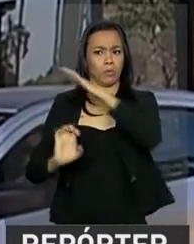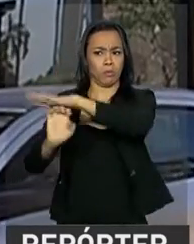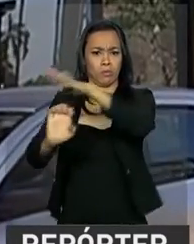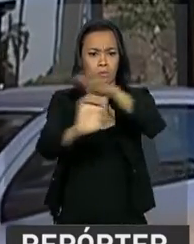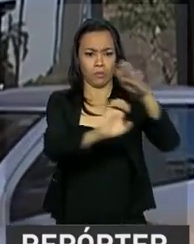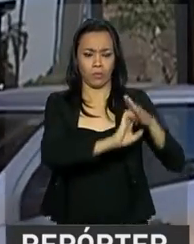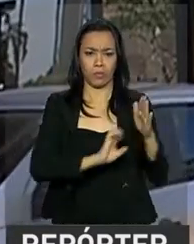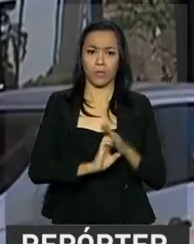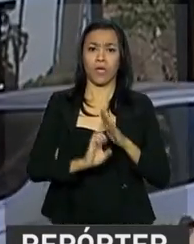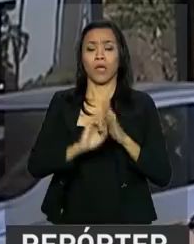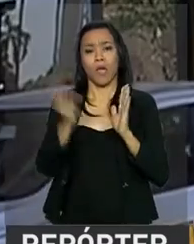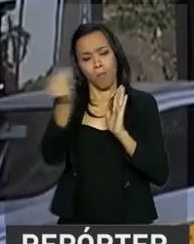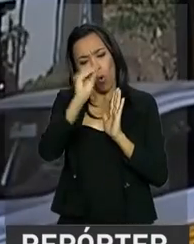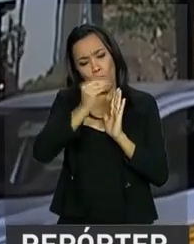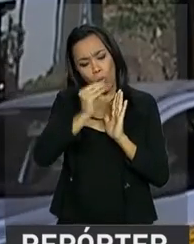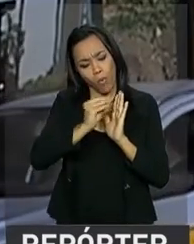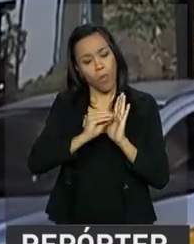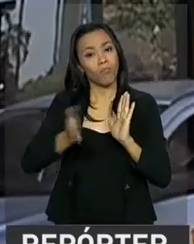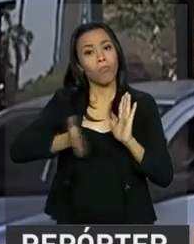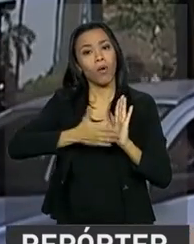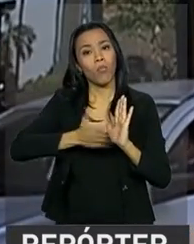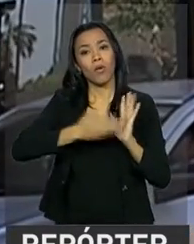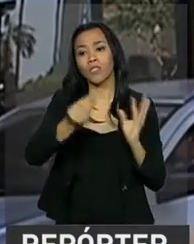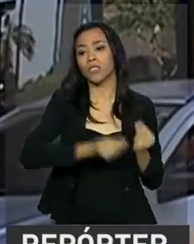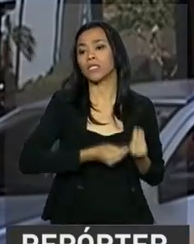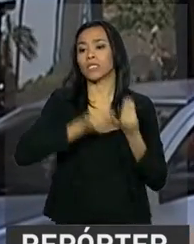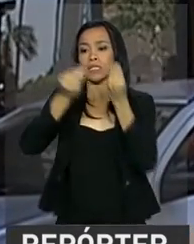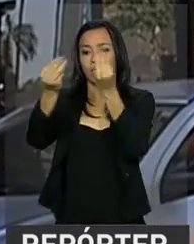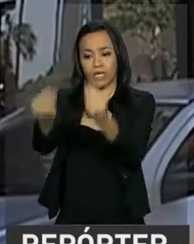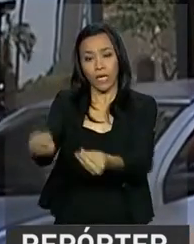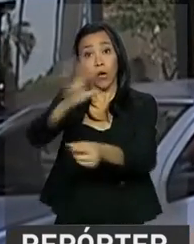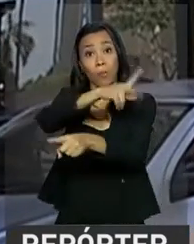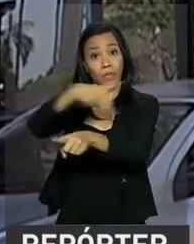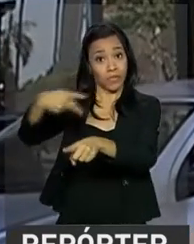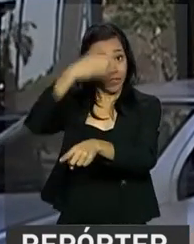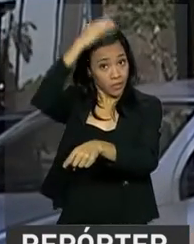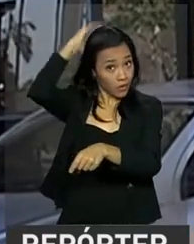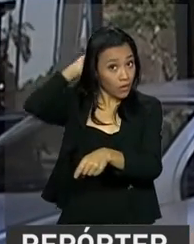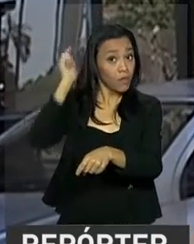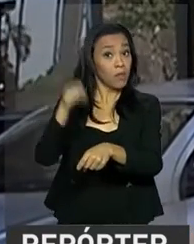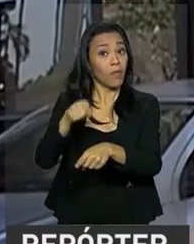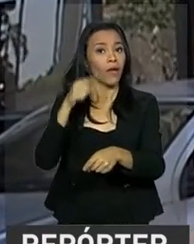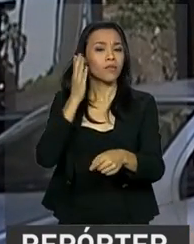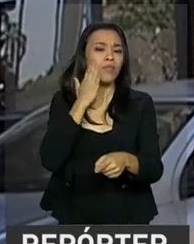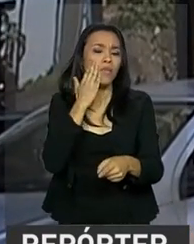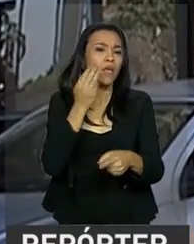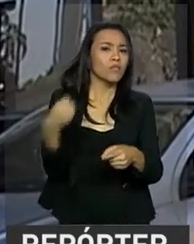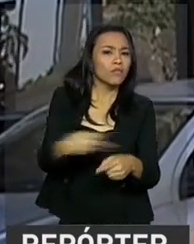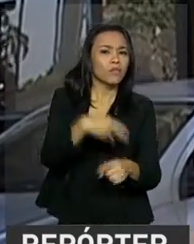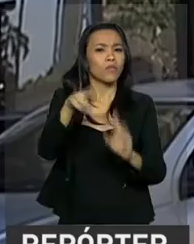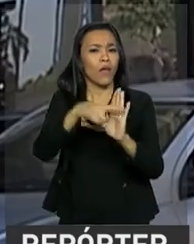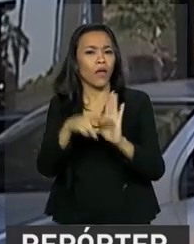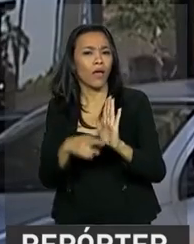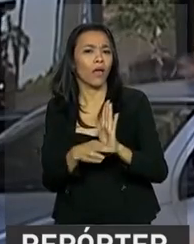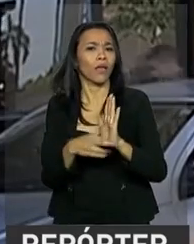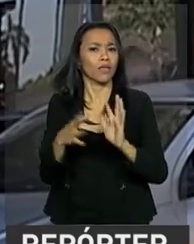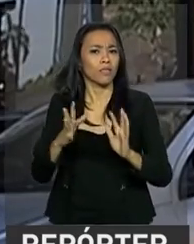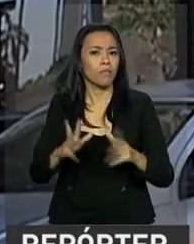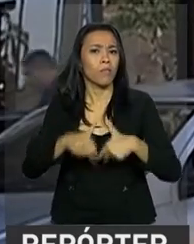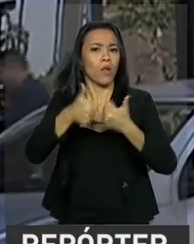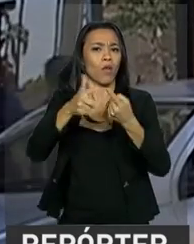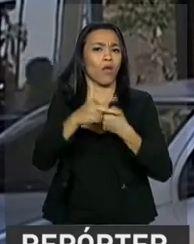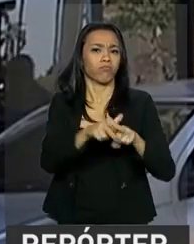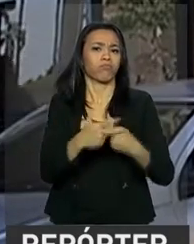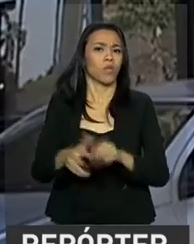ao presidente michel temer uma proposta para melhorar o marco da regulação no brasil eles querem melhorar melhorar o marco regulatório